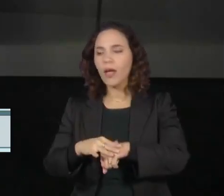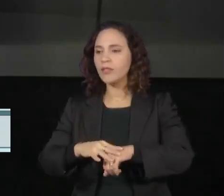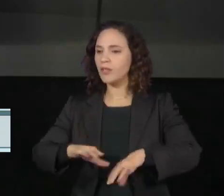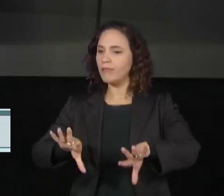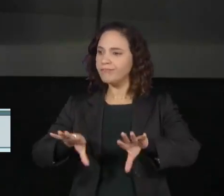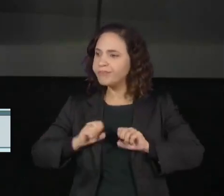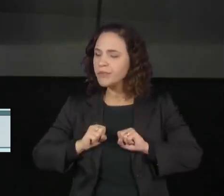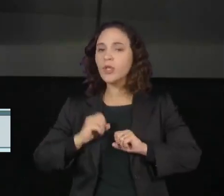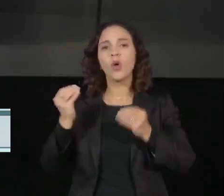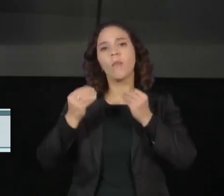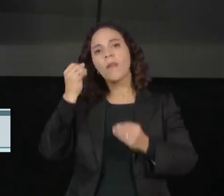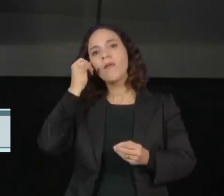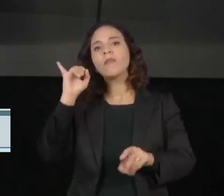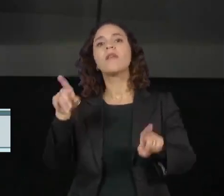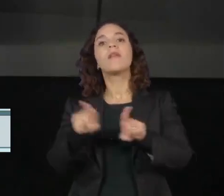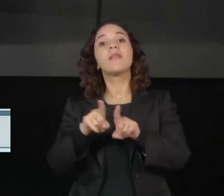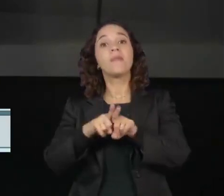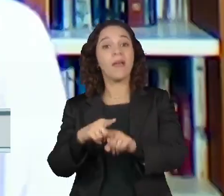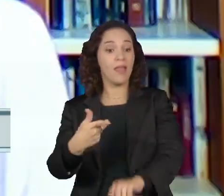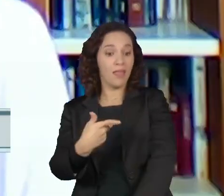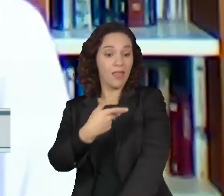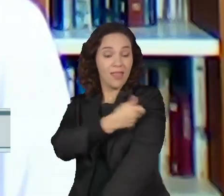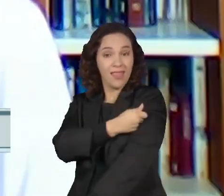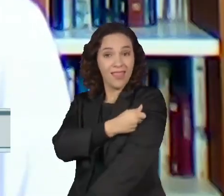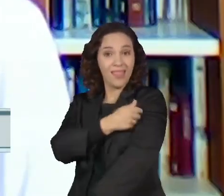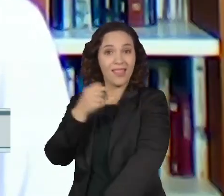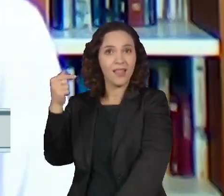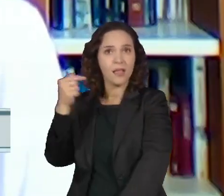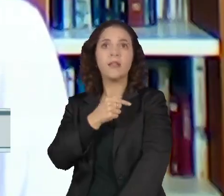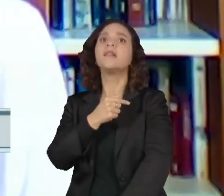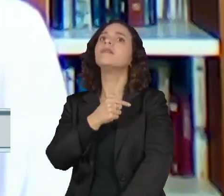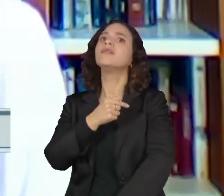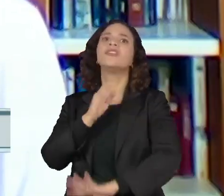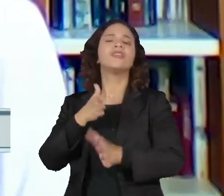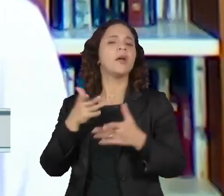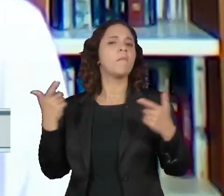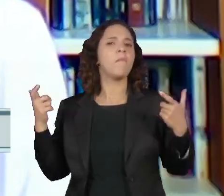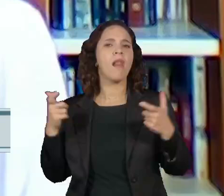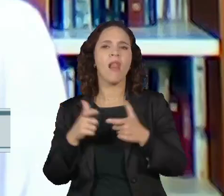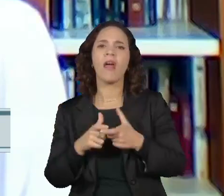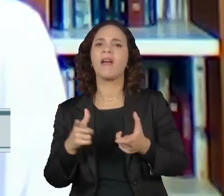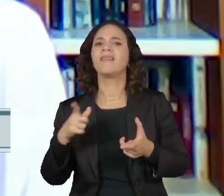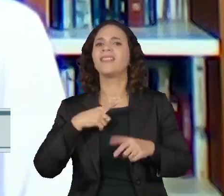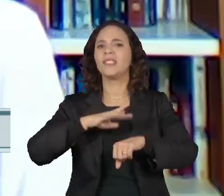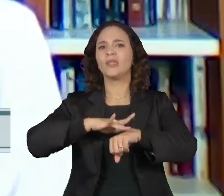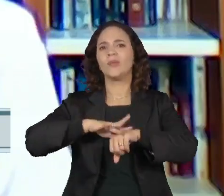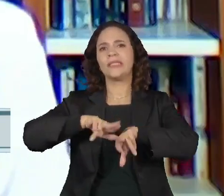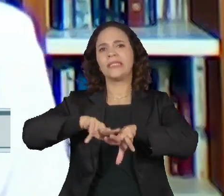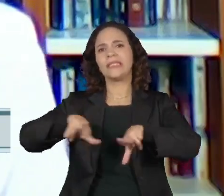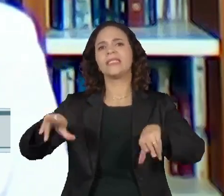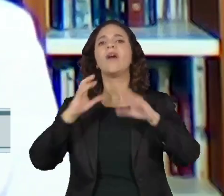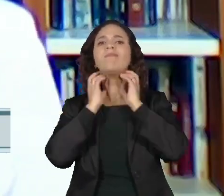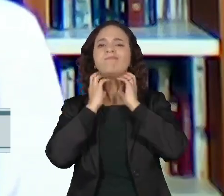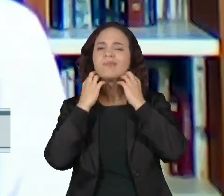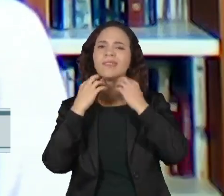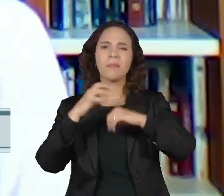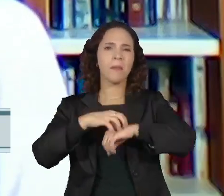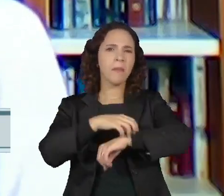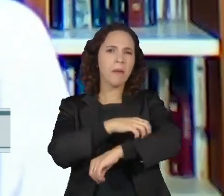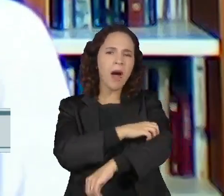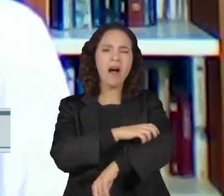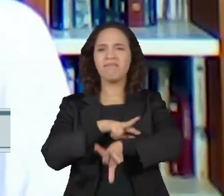também, principalmente, com o aparecimento das vacinas, a gente acabou com a difteria, com a coqueluche, que eram as